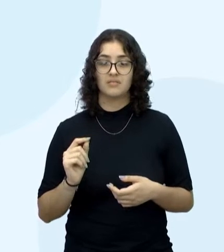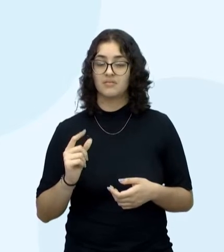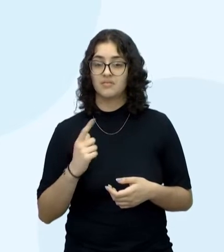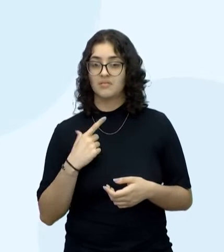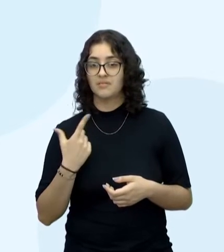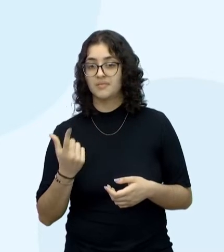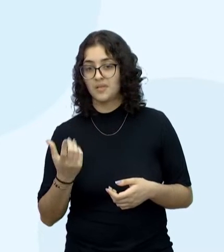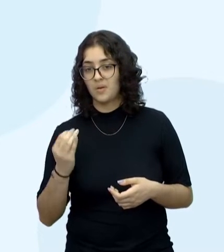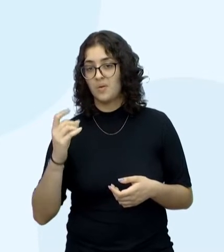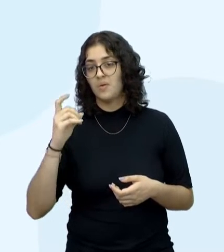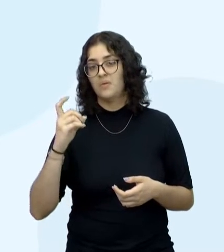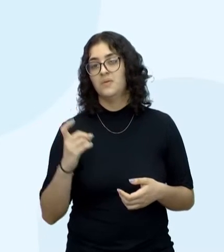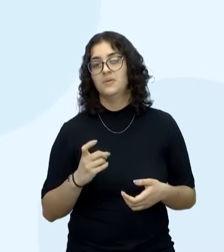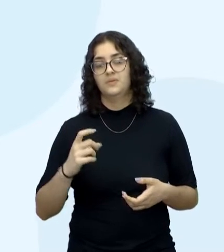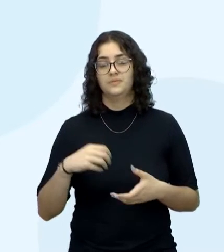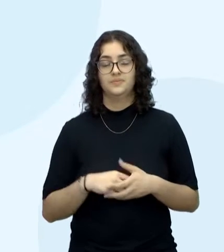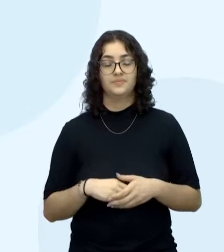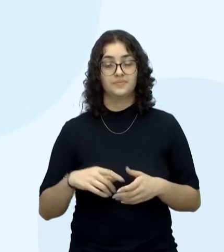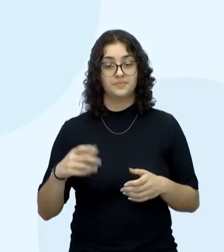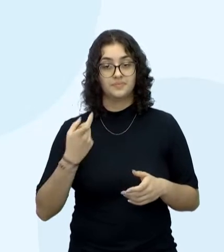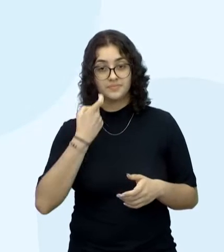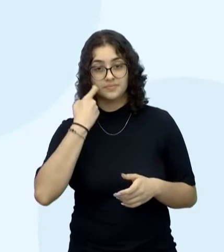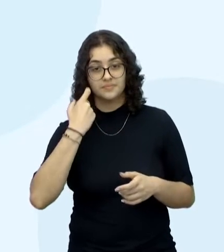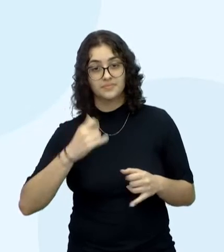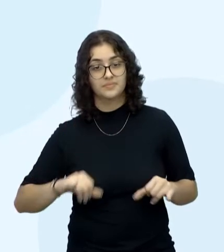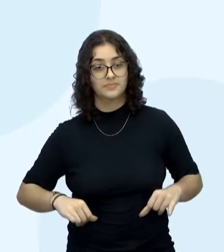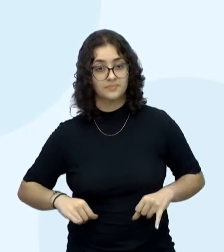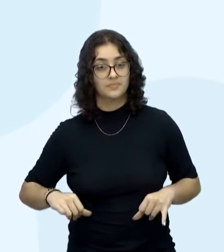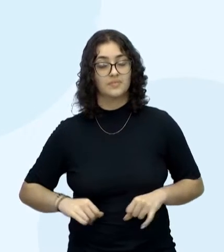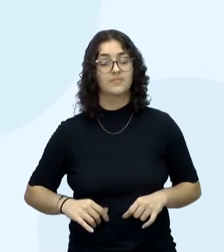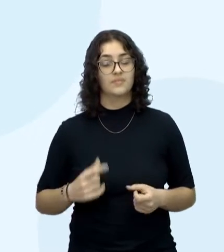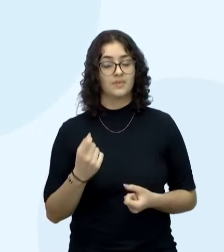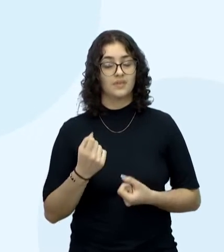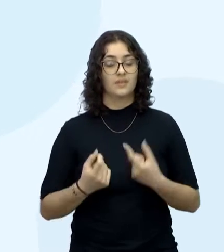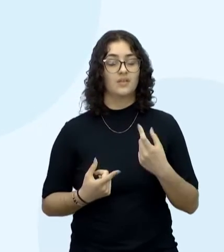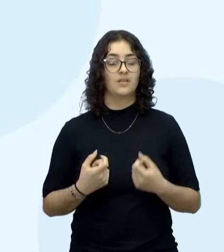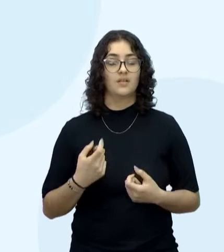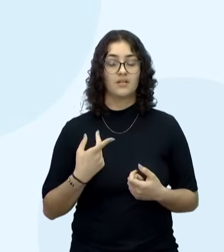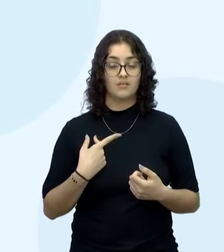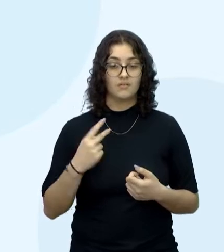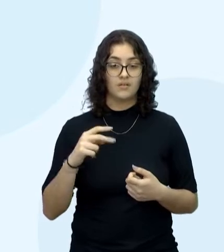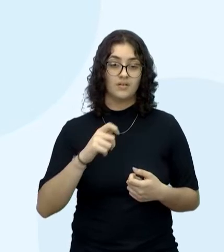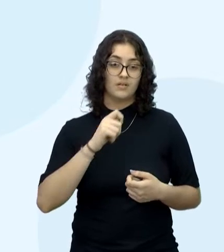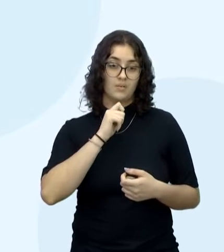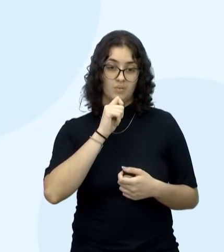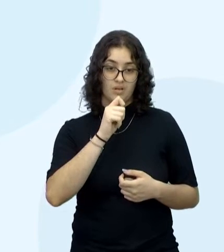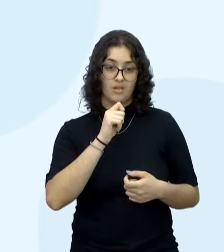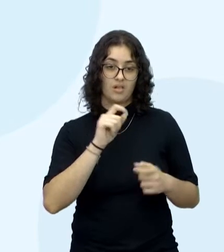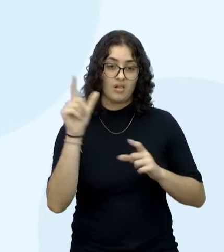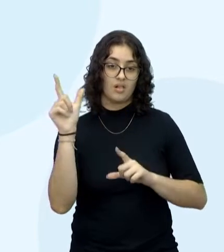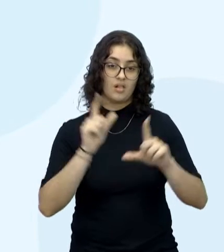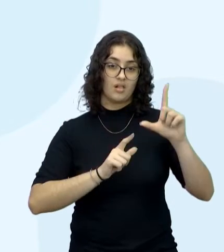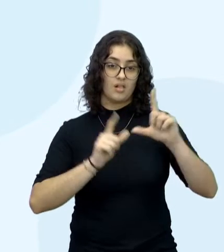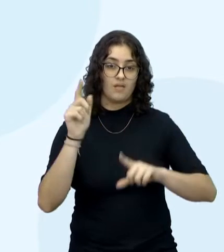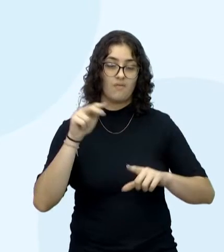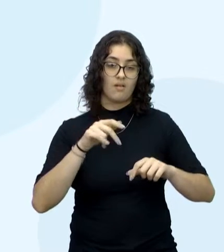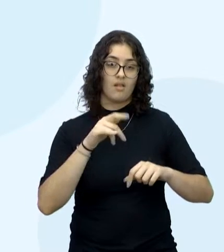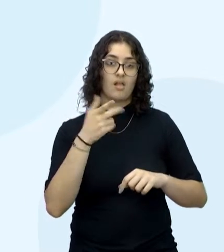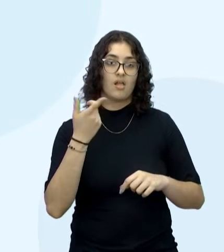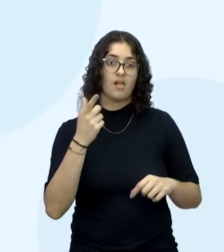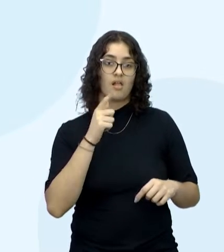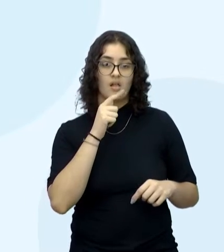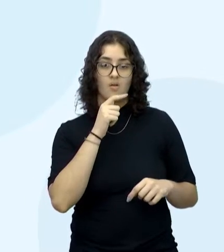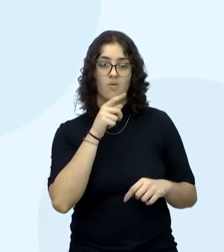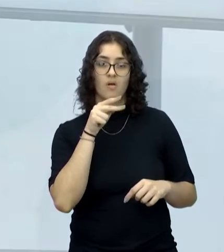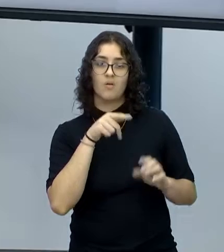mais oxigênio e os peixes estão sofrendo, né? Muitas vezes a gente vê algumas reportagens na TV, olha, tal rio ou tal